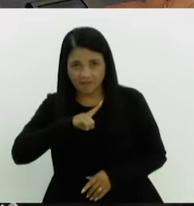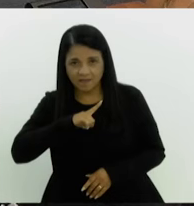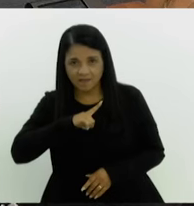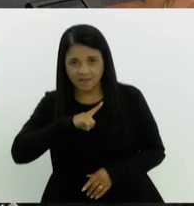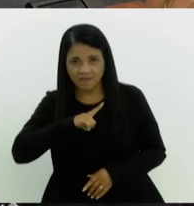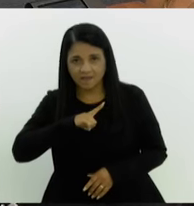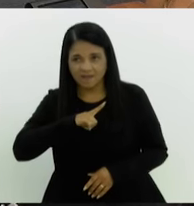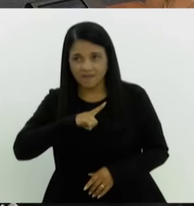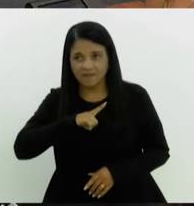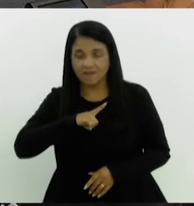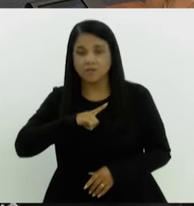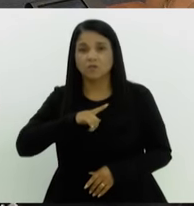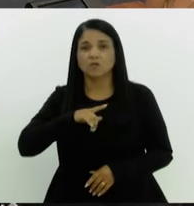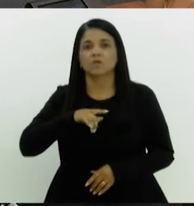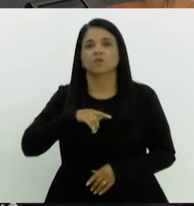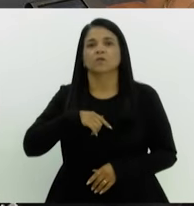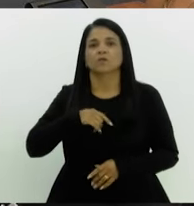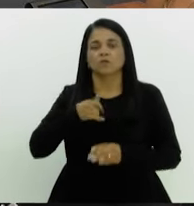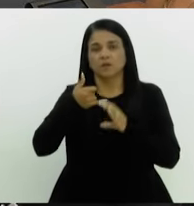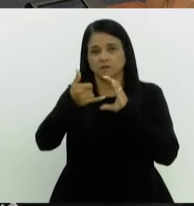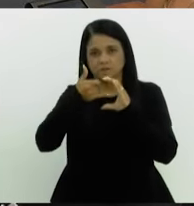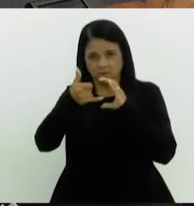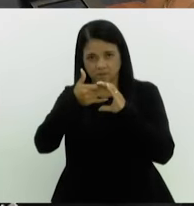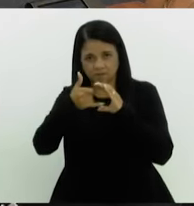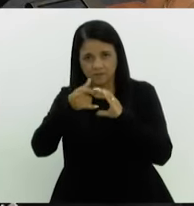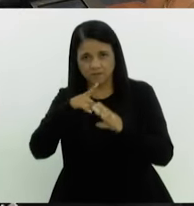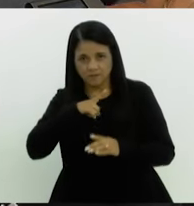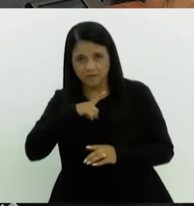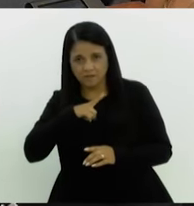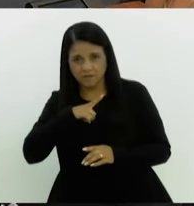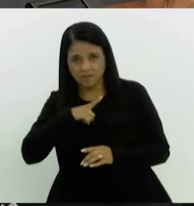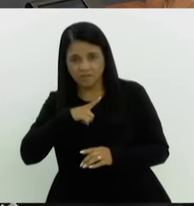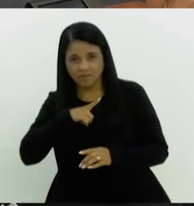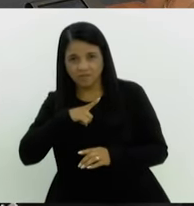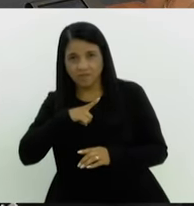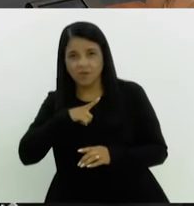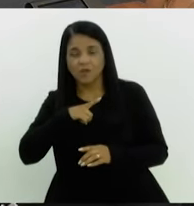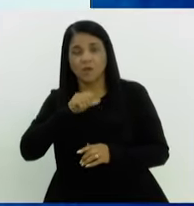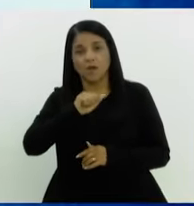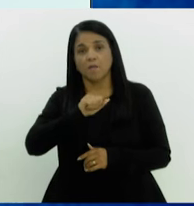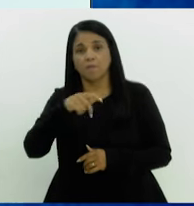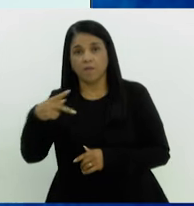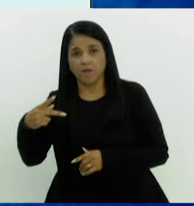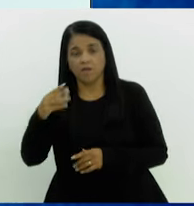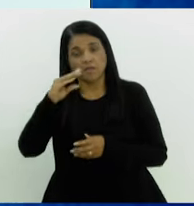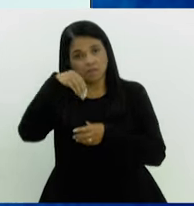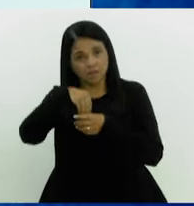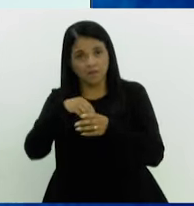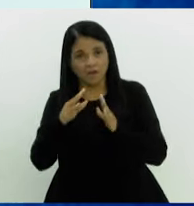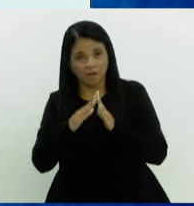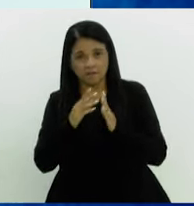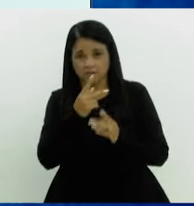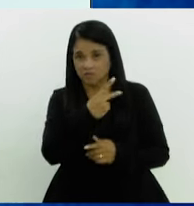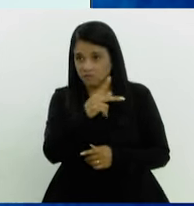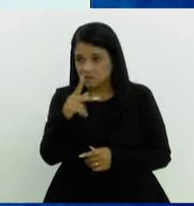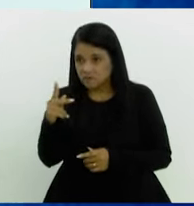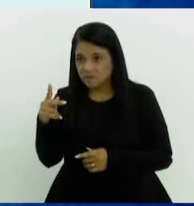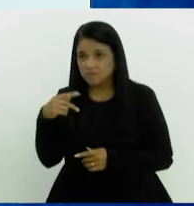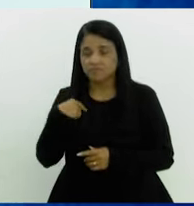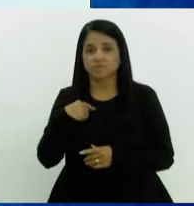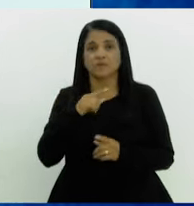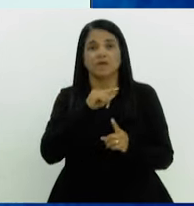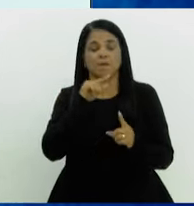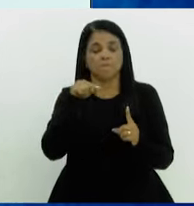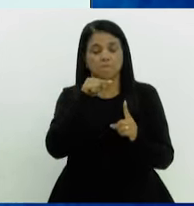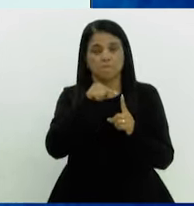olha WhatsApp é um aplicativo que está na casa de vocês e a meta existiu e